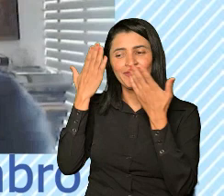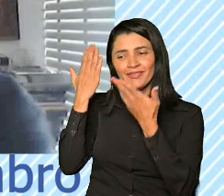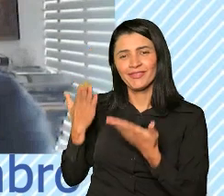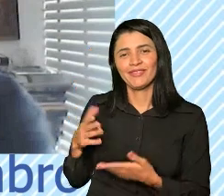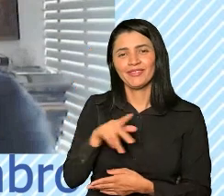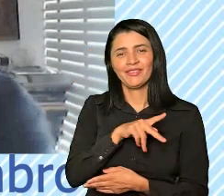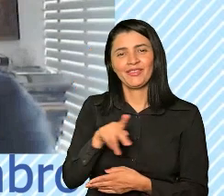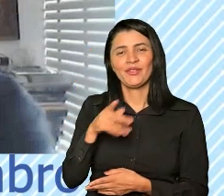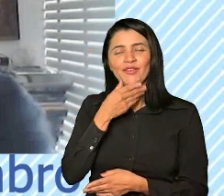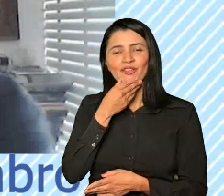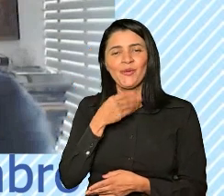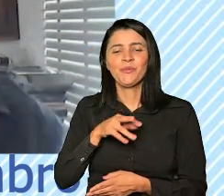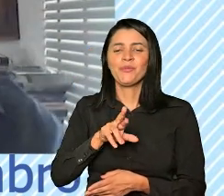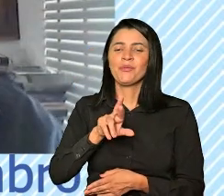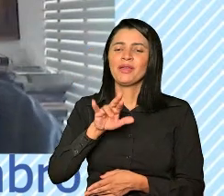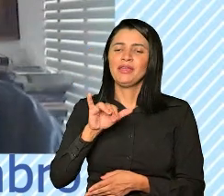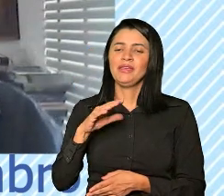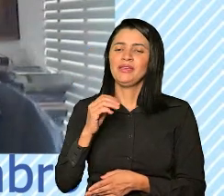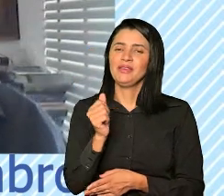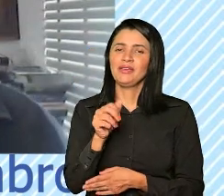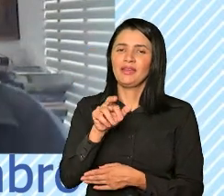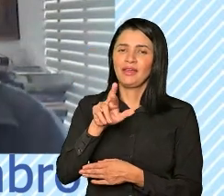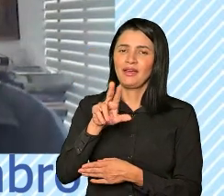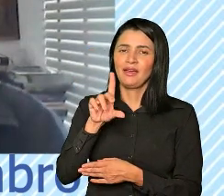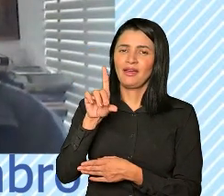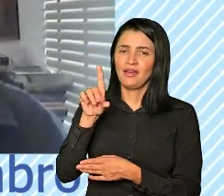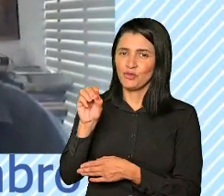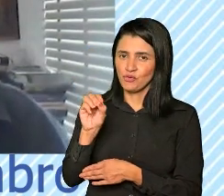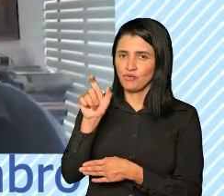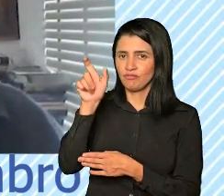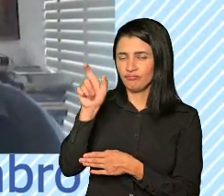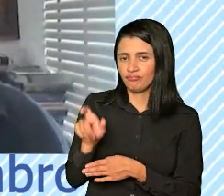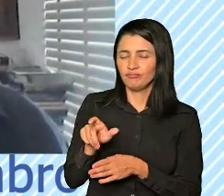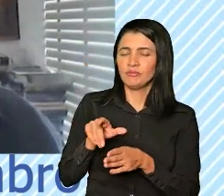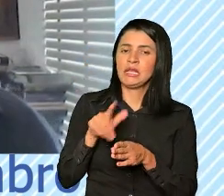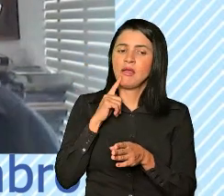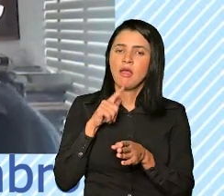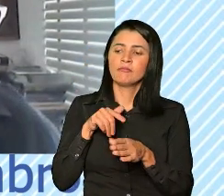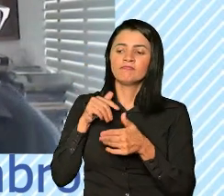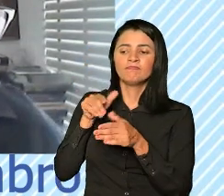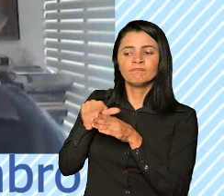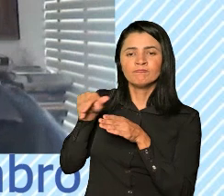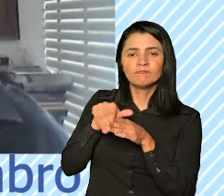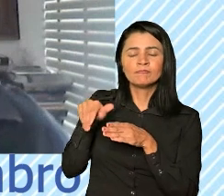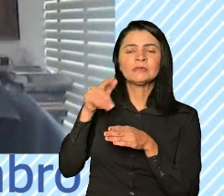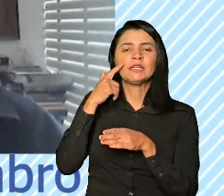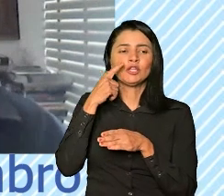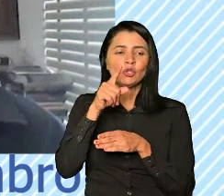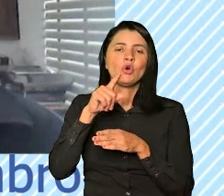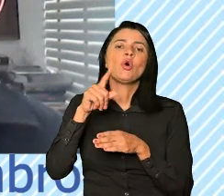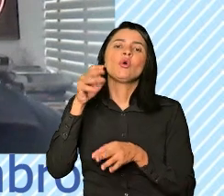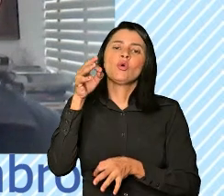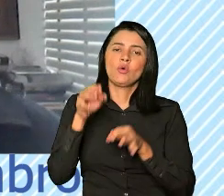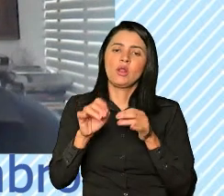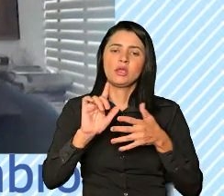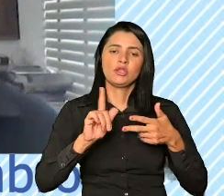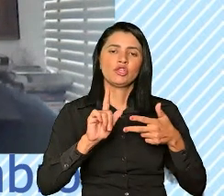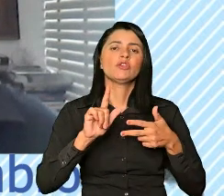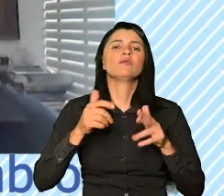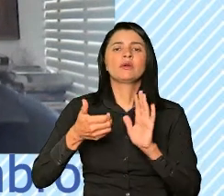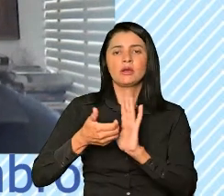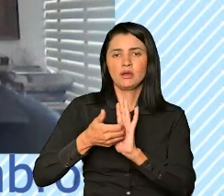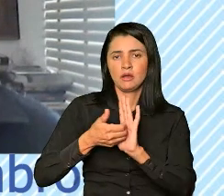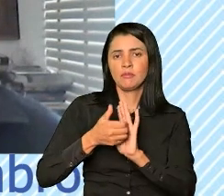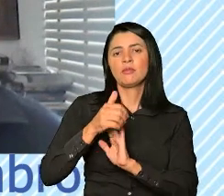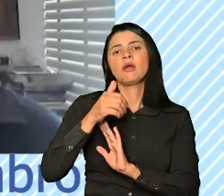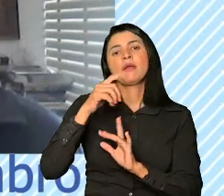professor Ricardo Oriá. Ele é consultor legislativo na Câmara dos Deputados em Brasília, é doutor